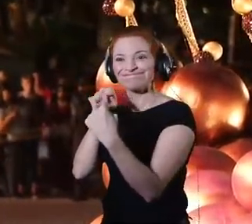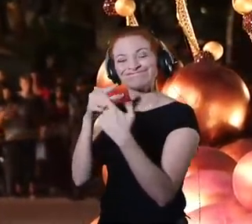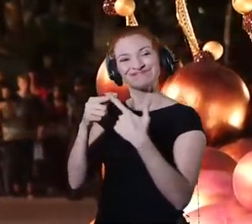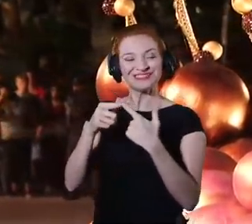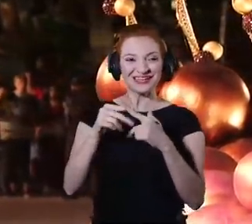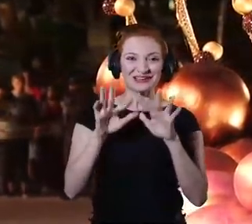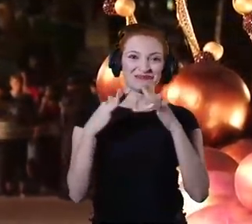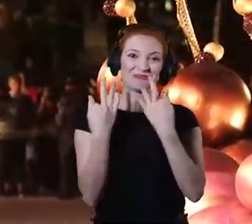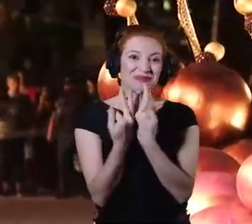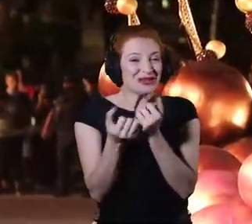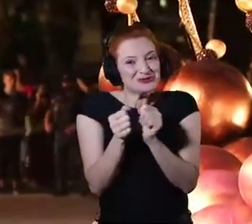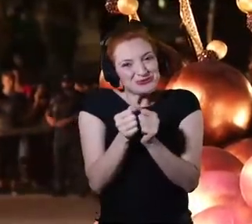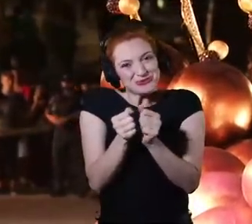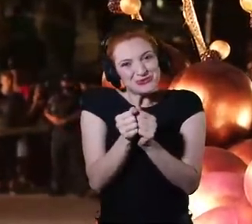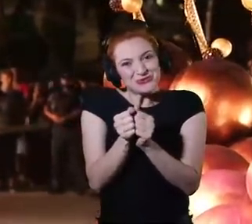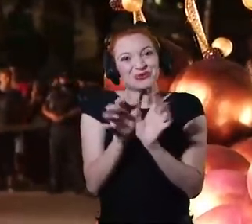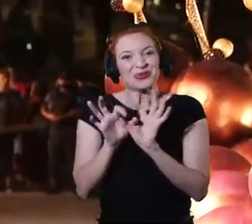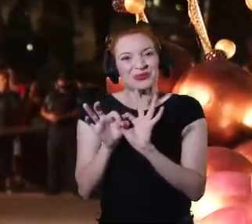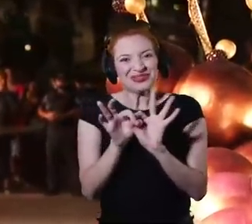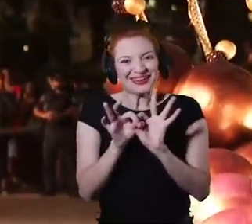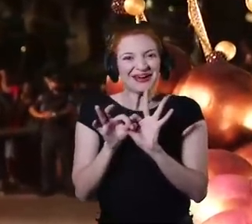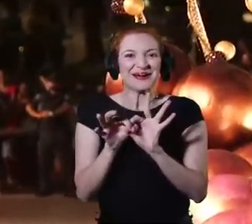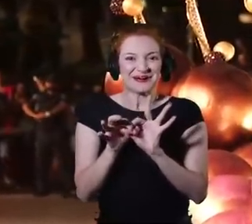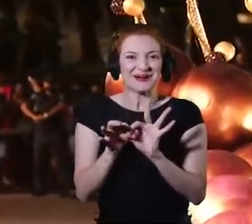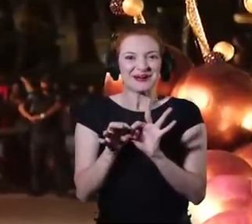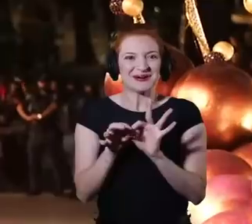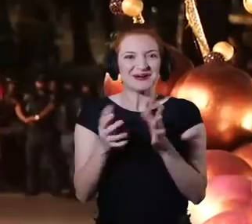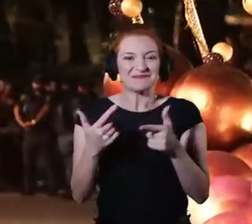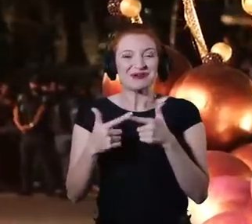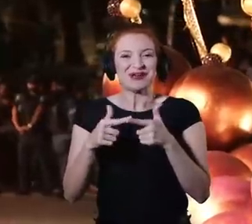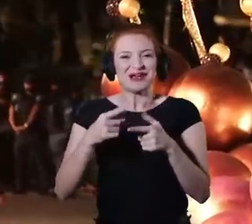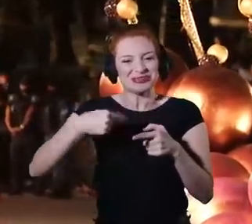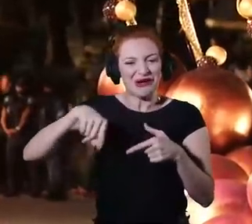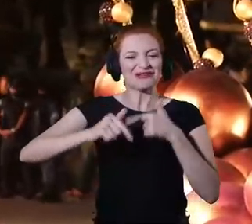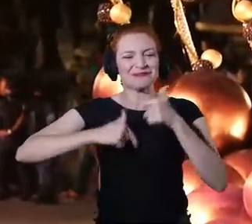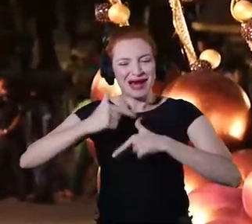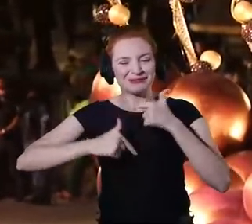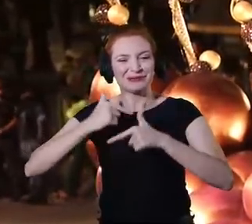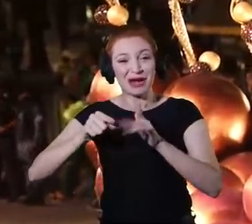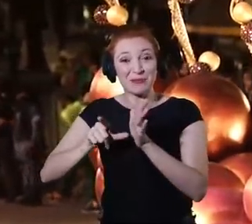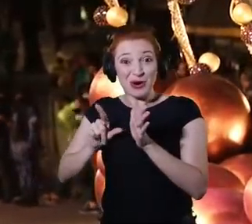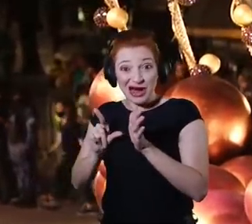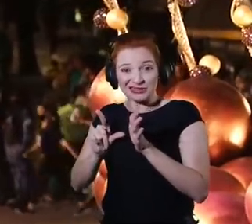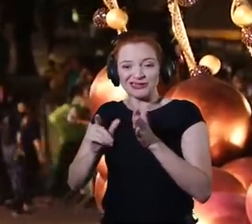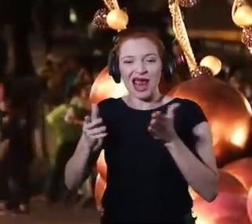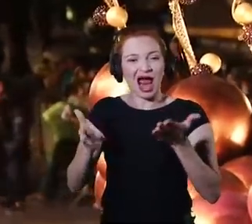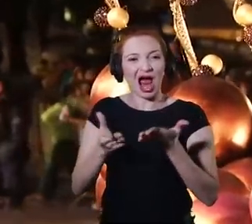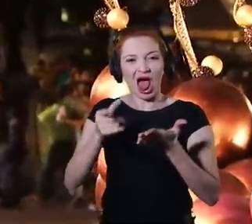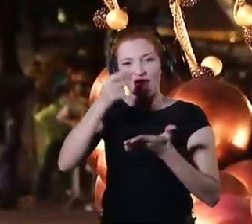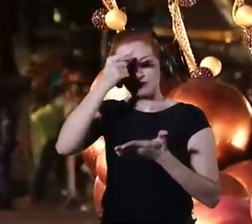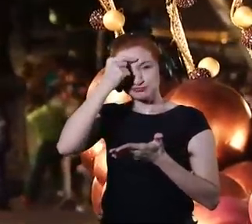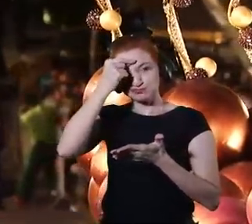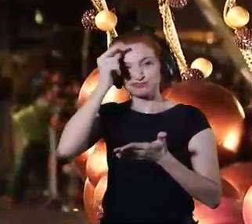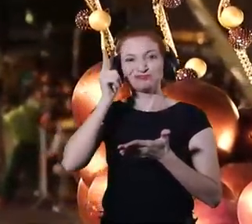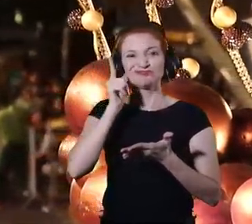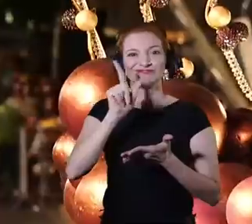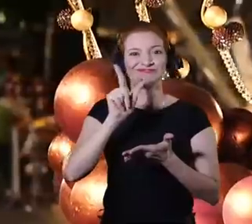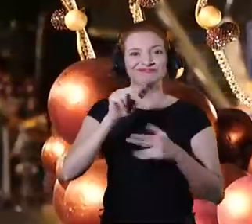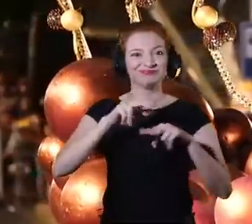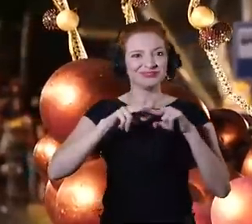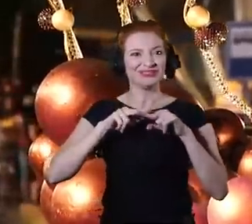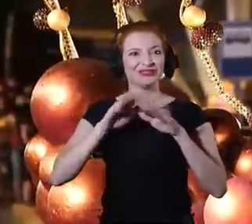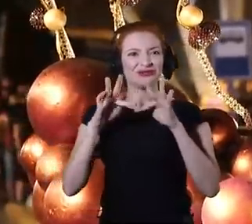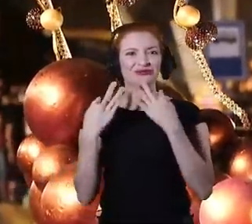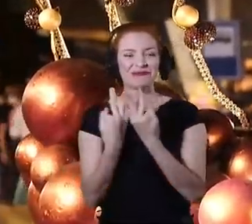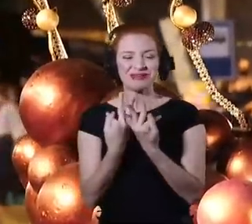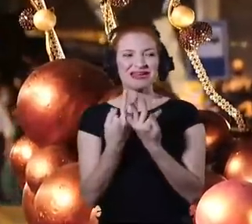celebrando junto conosco aquela colheita, né, de todo o trabalho que nós temos e também do envolvimento que eles têm. Então, tenho certeza que devem